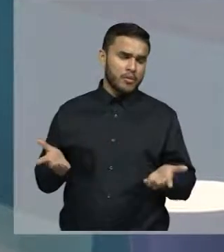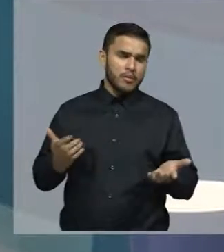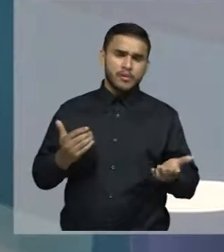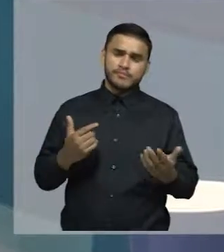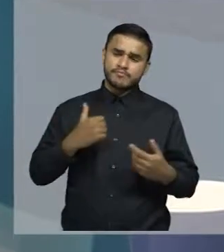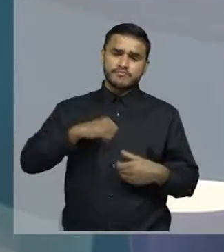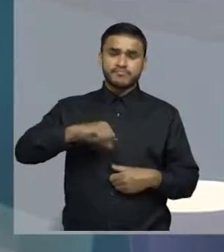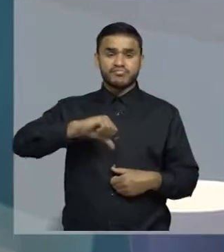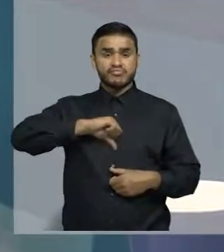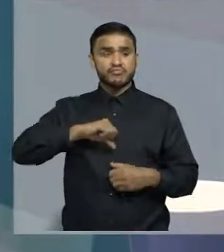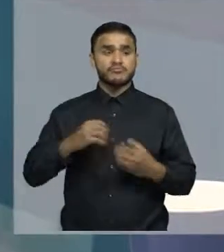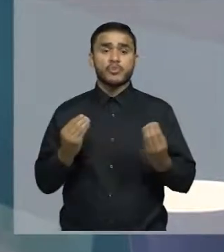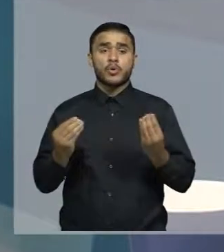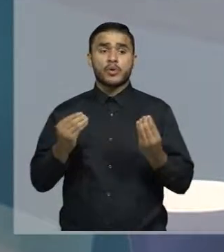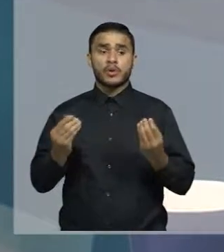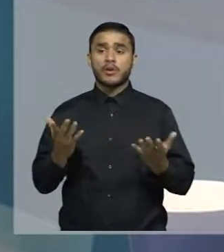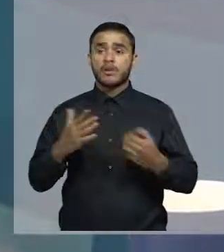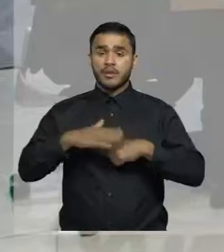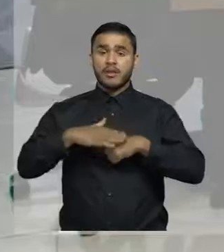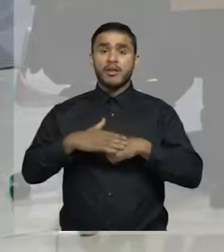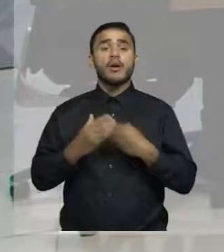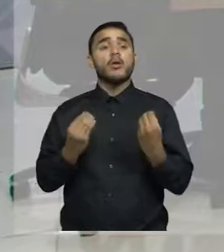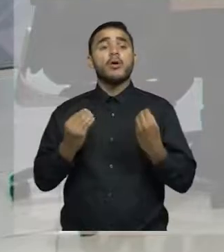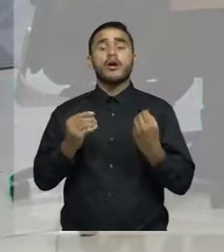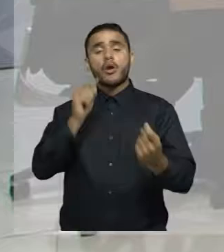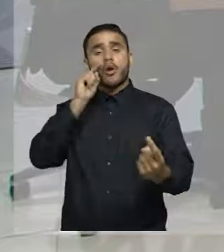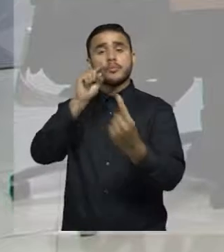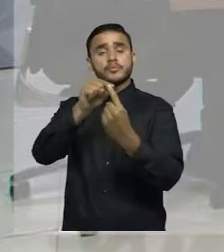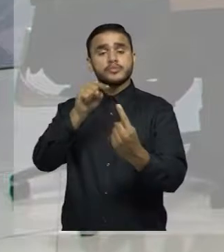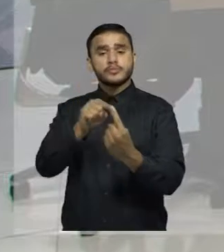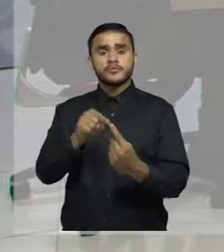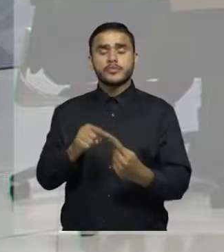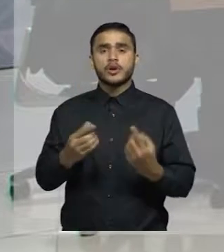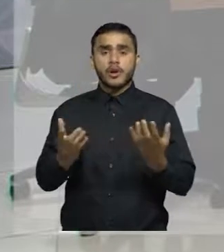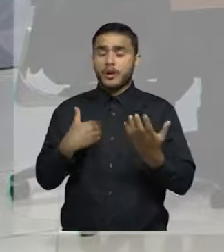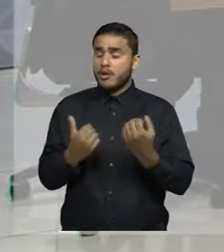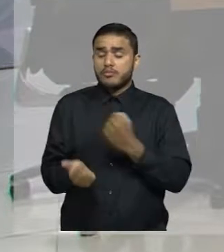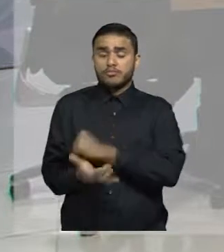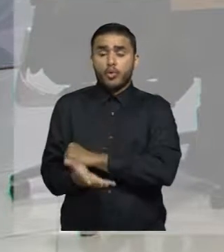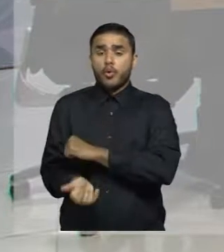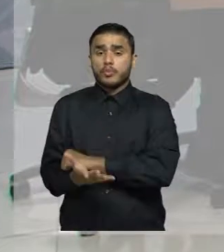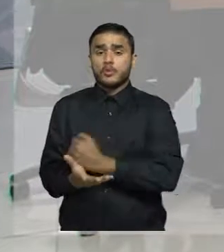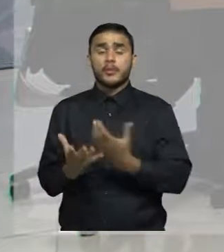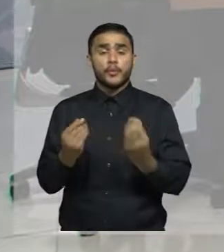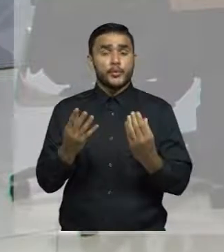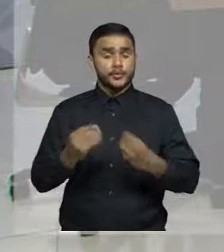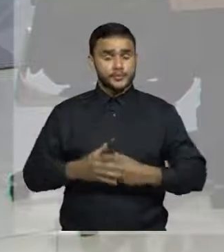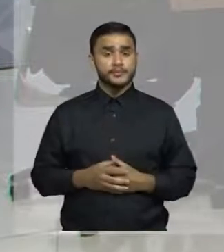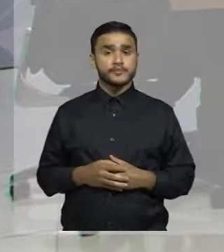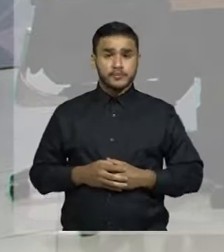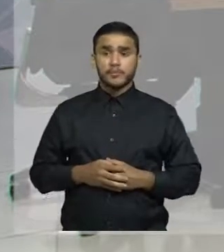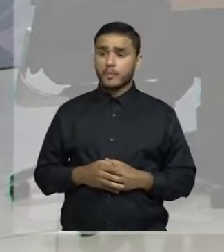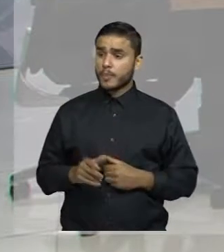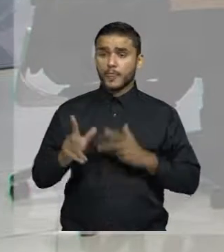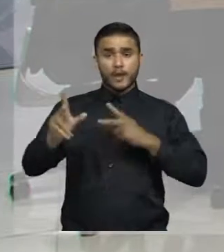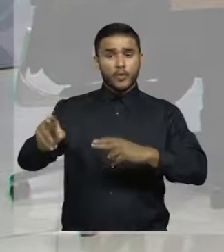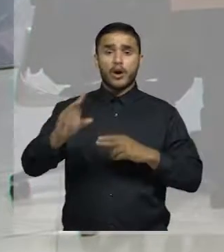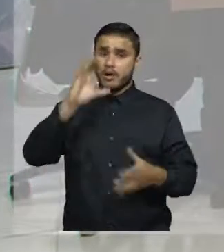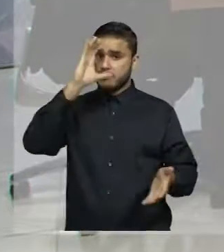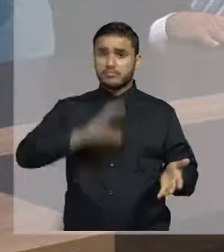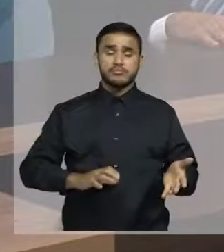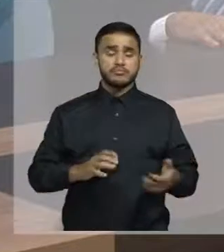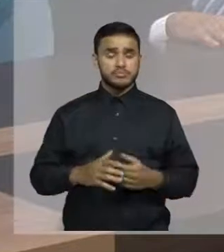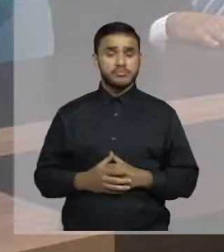desmoralizado, ele se torna muito mais vulnerável à tentação de ceder à corrupção. O policial ele é tão vítima quanto o cidadão